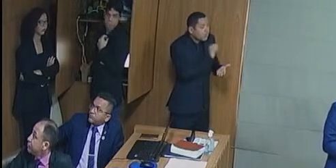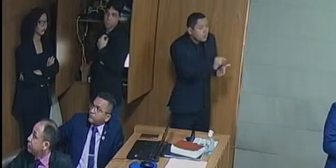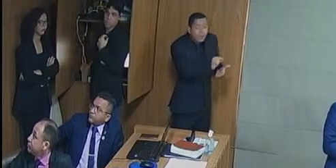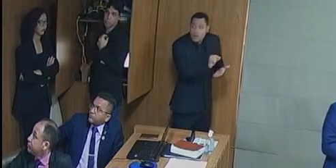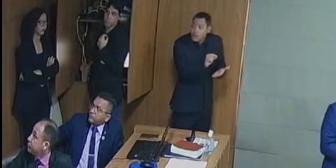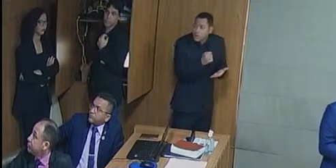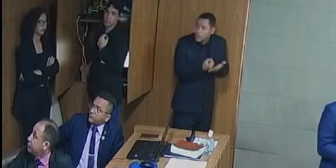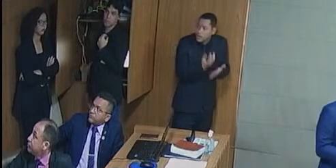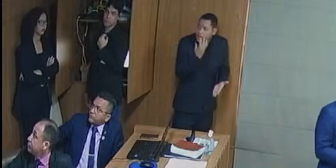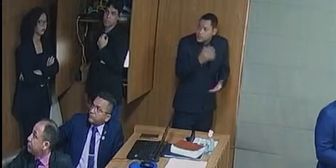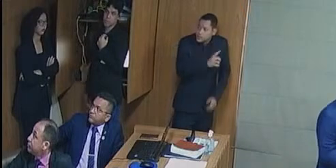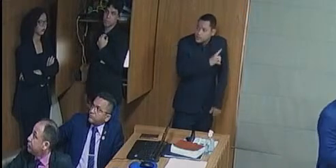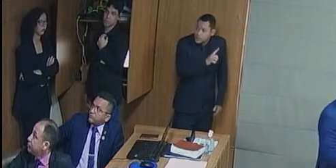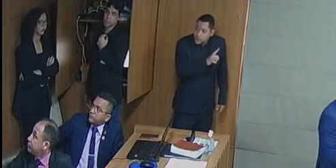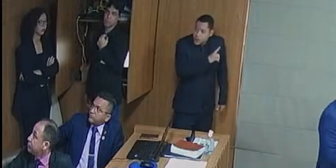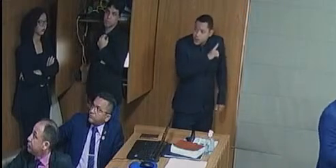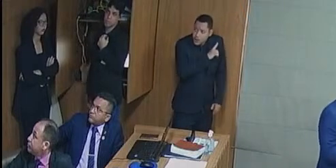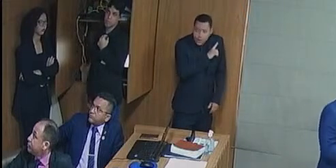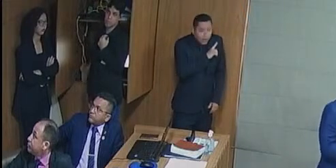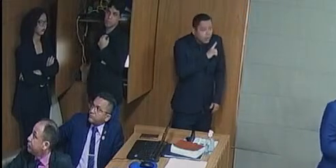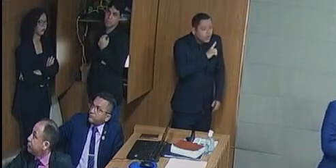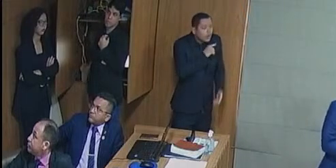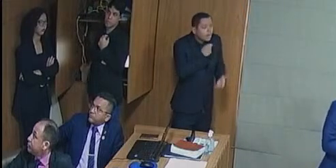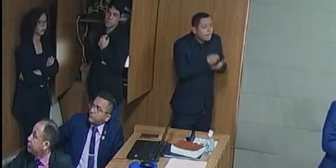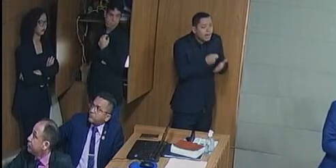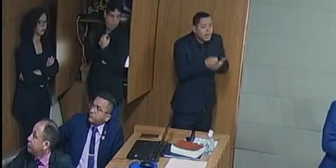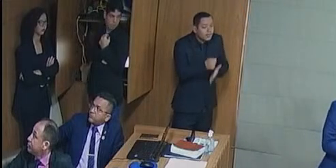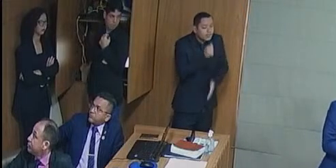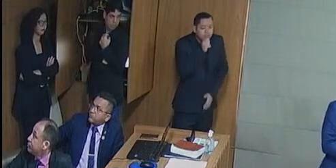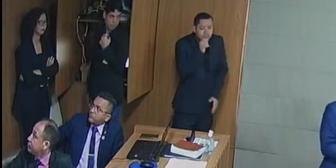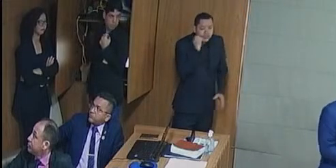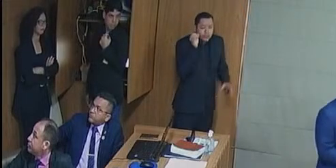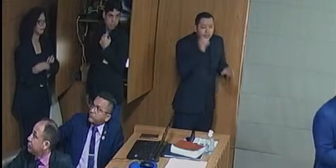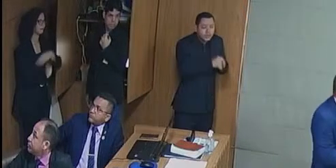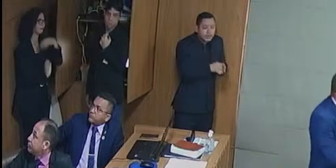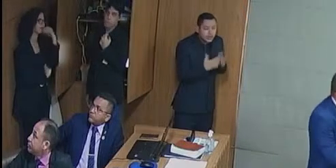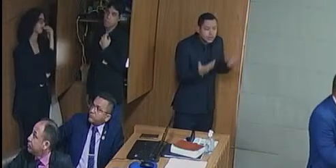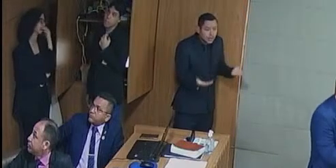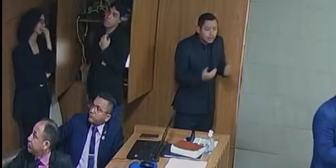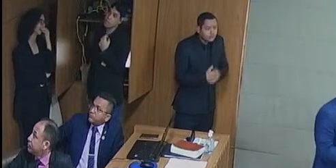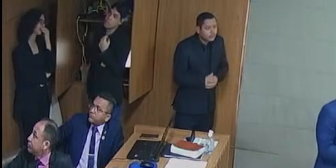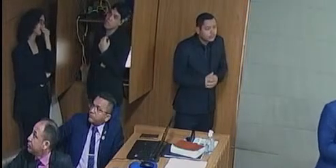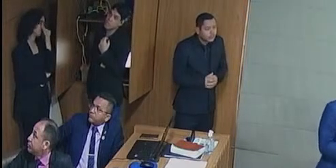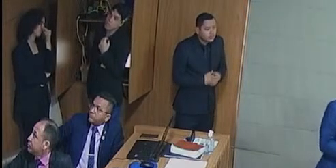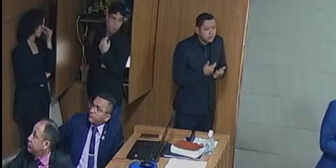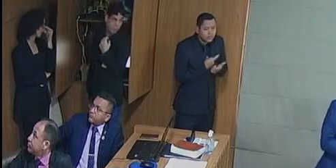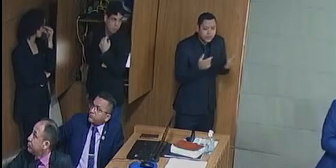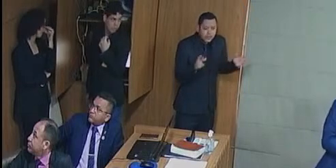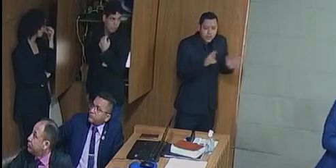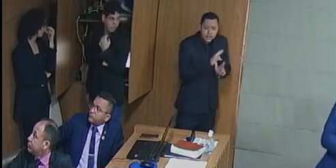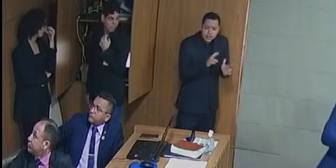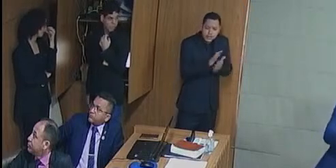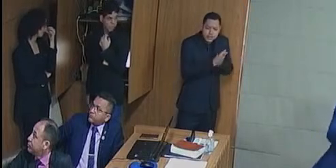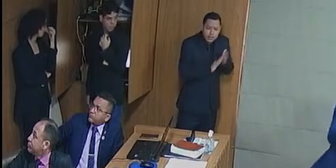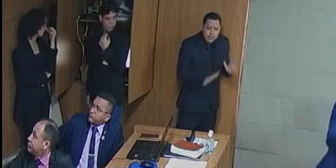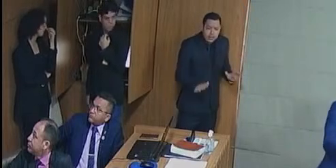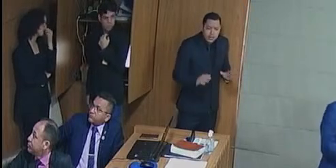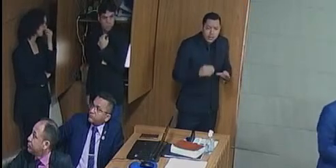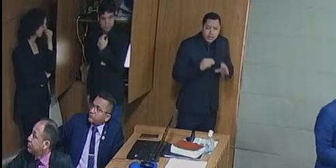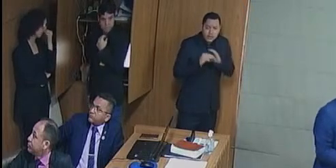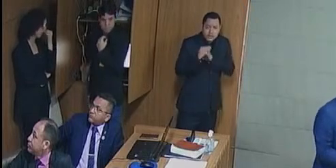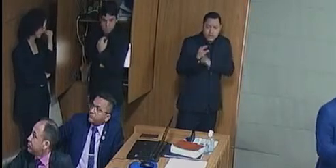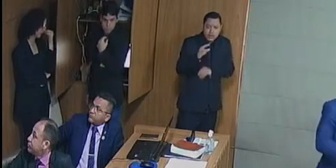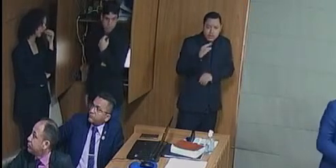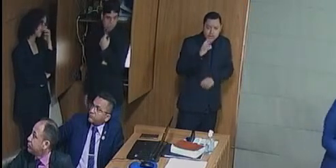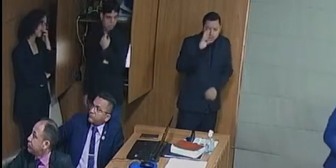aplicativo perguntando sobre o pagamento que não foi efetuado a partir do momento que eu não tinha mais relação alguma com ele mandou para minha chefa de gabinete